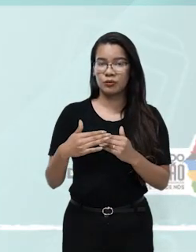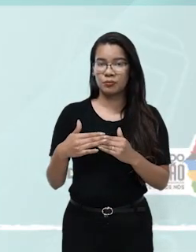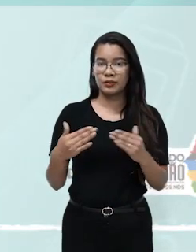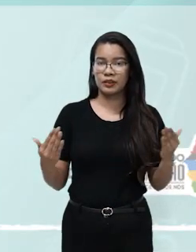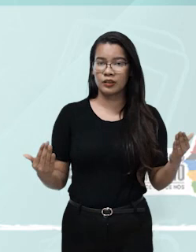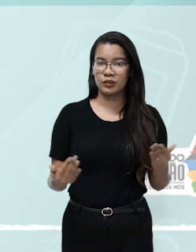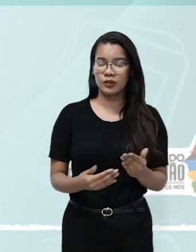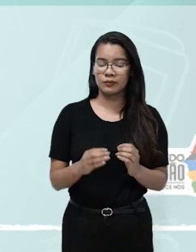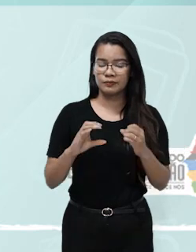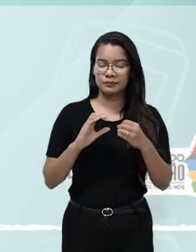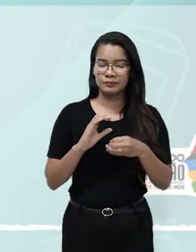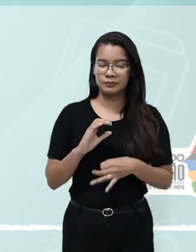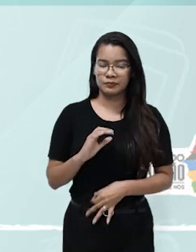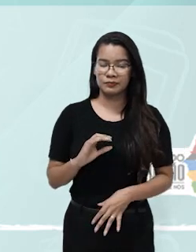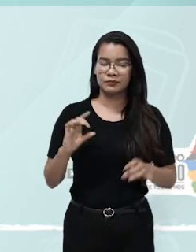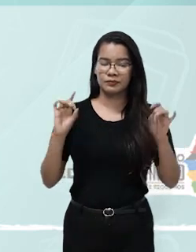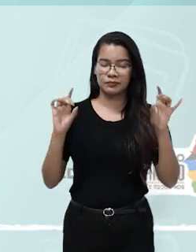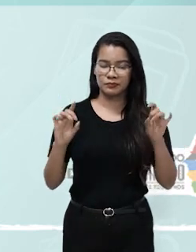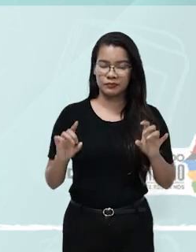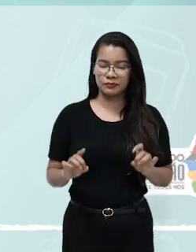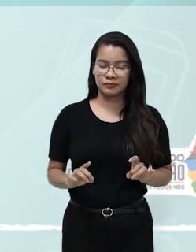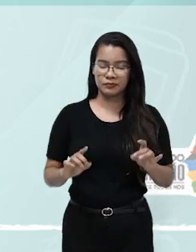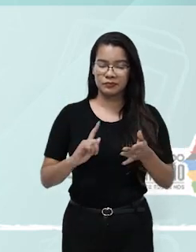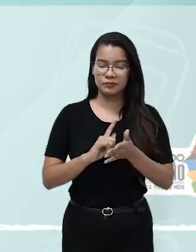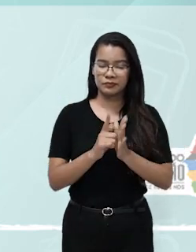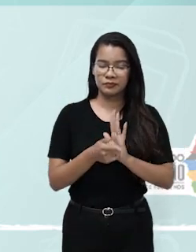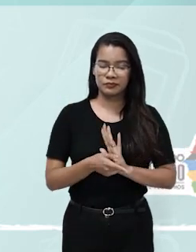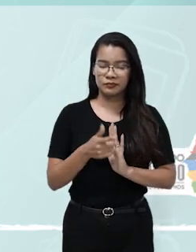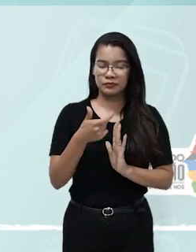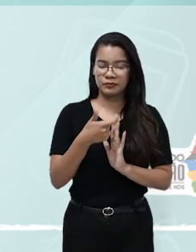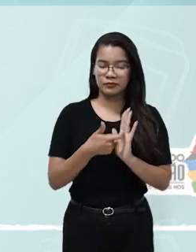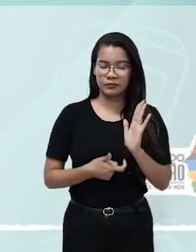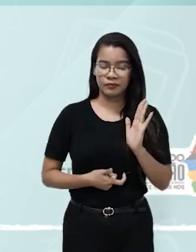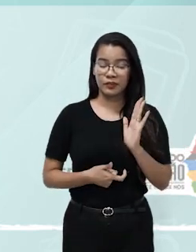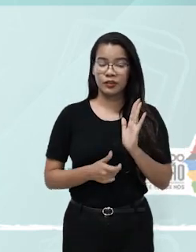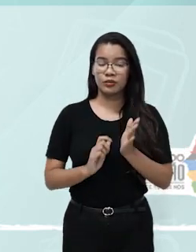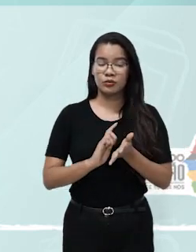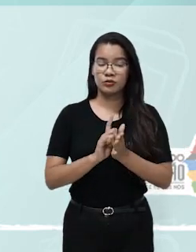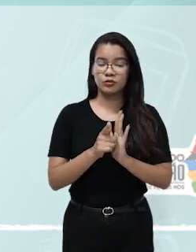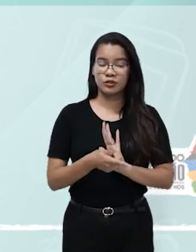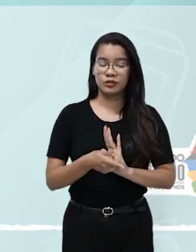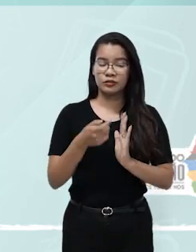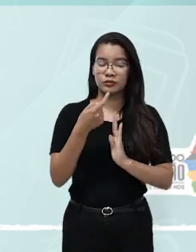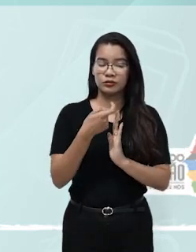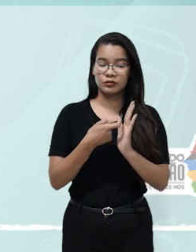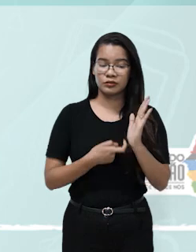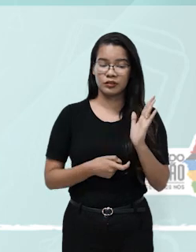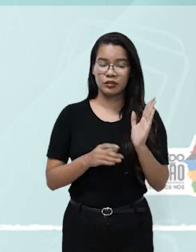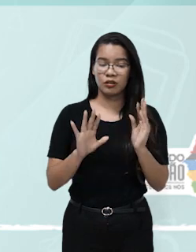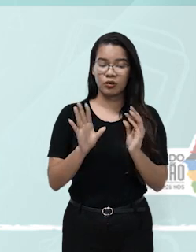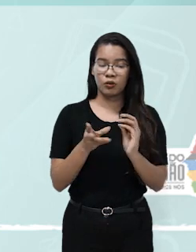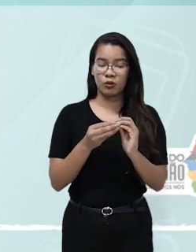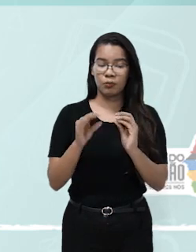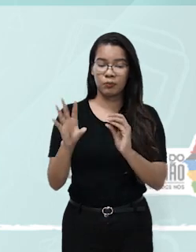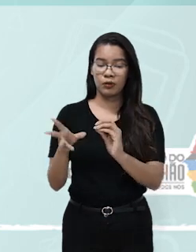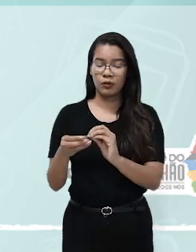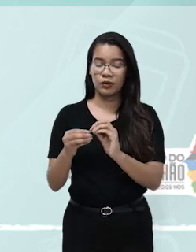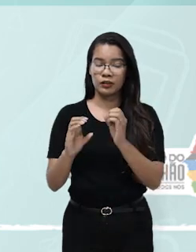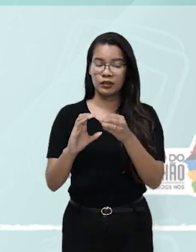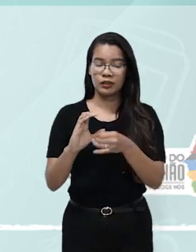só. Características específicas dos gêneros de textos. Os gêneros dos textos se compõem de acordo com as